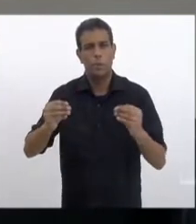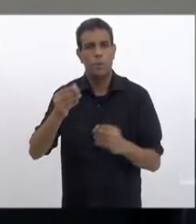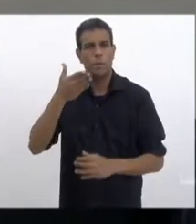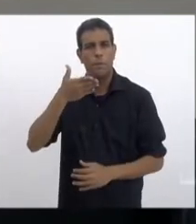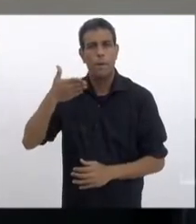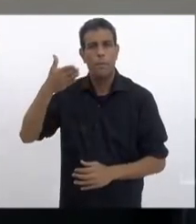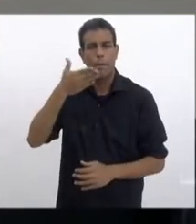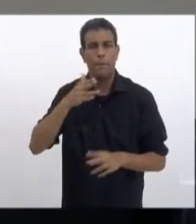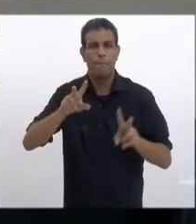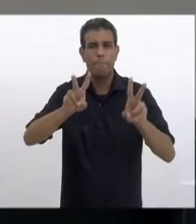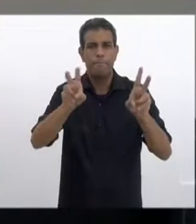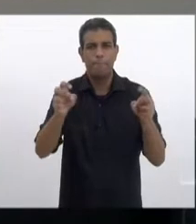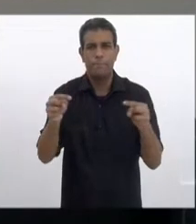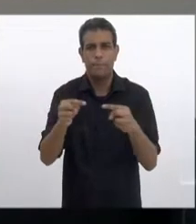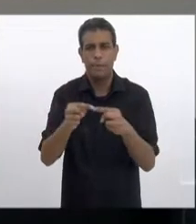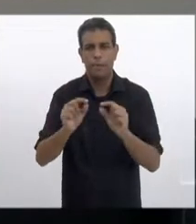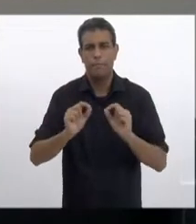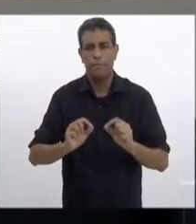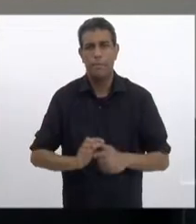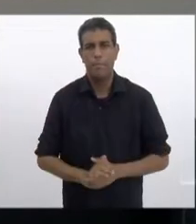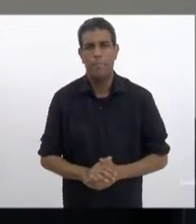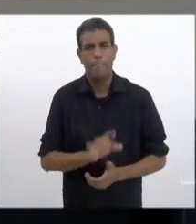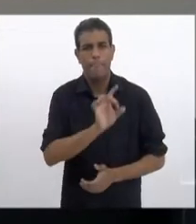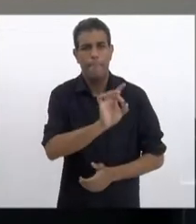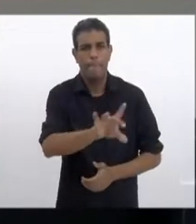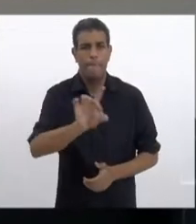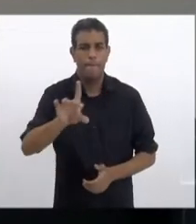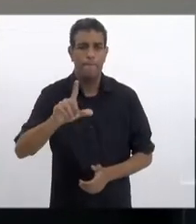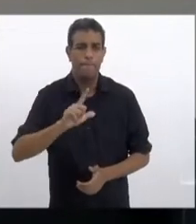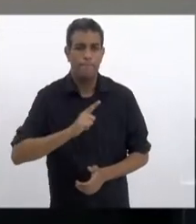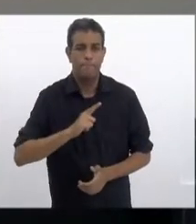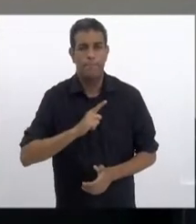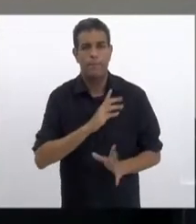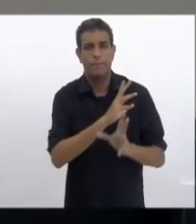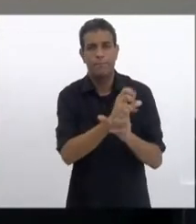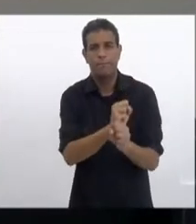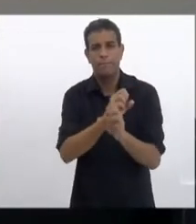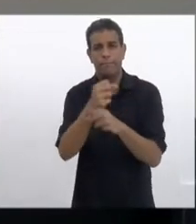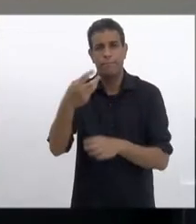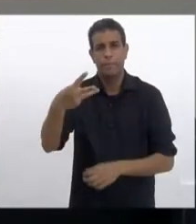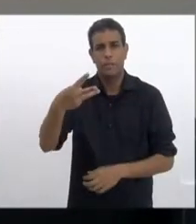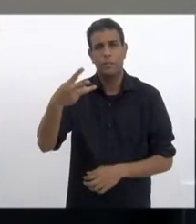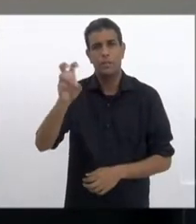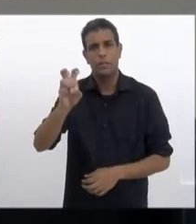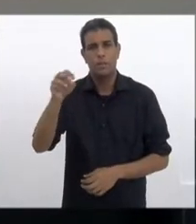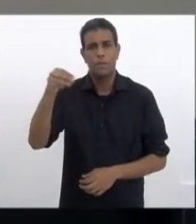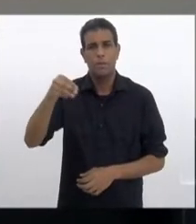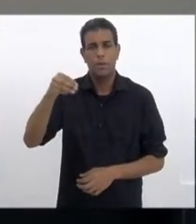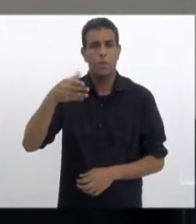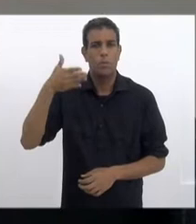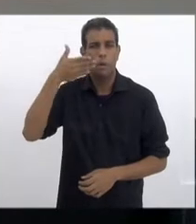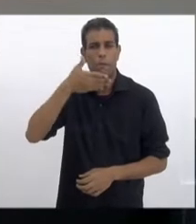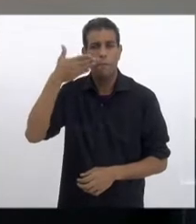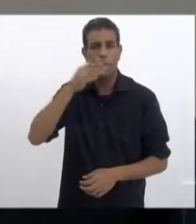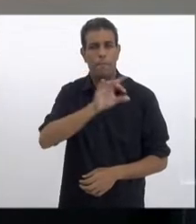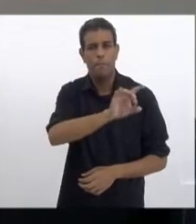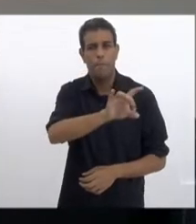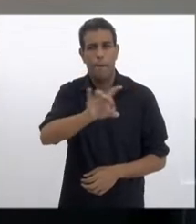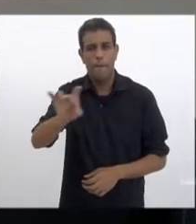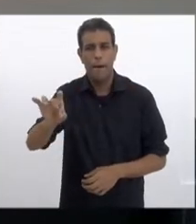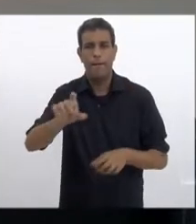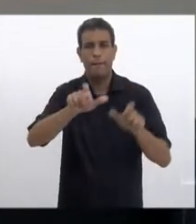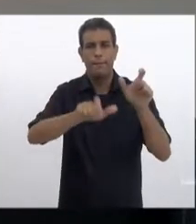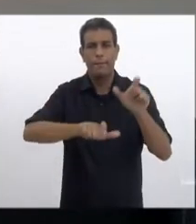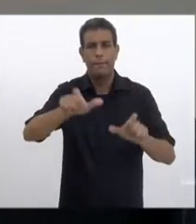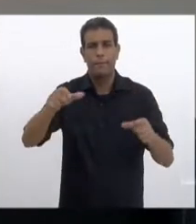para falarem sobre o tema. Cada um terá de 3 a 5 minutos de fala para fazer uso da expressão